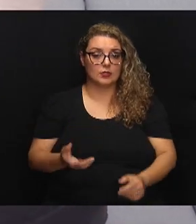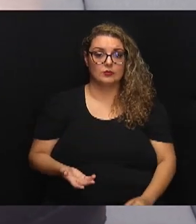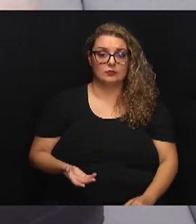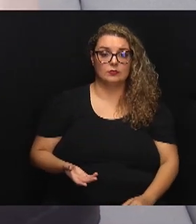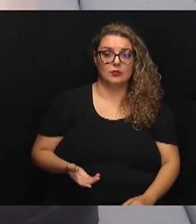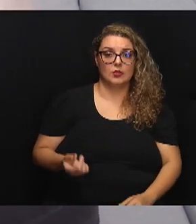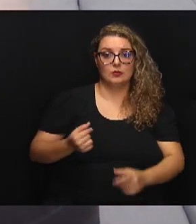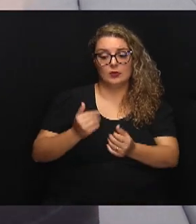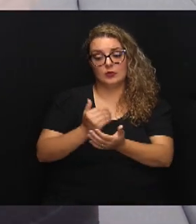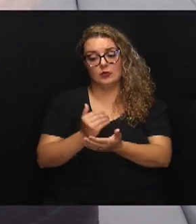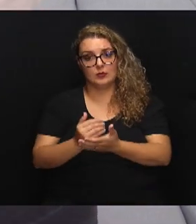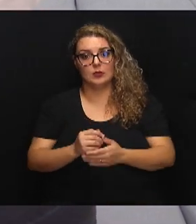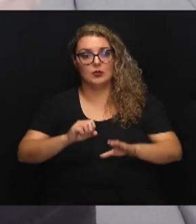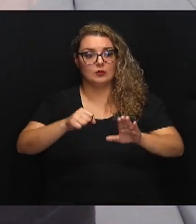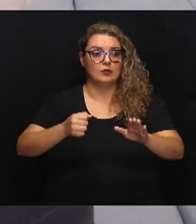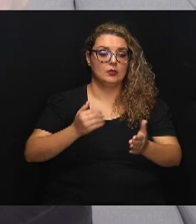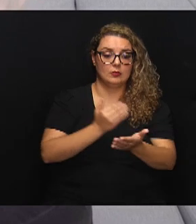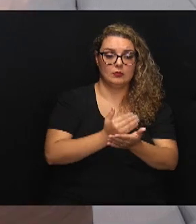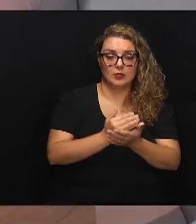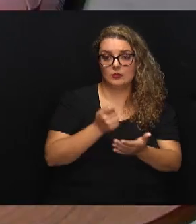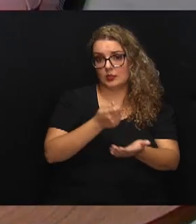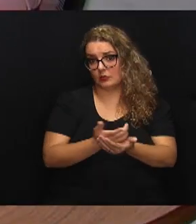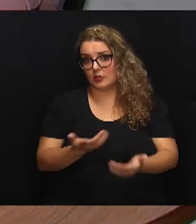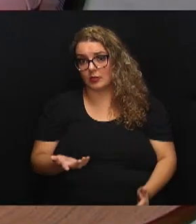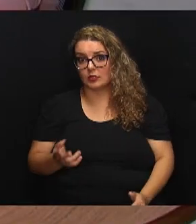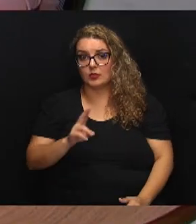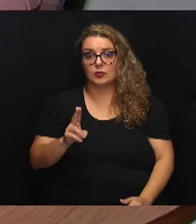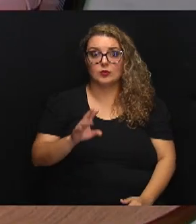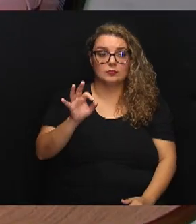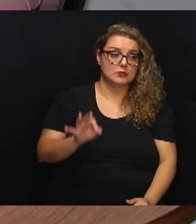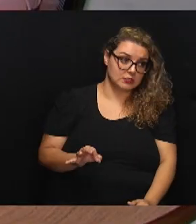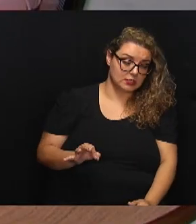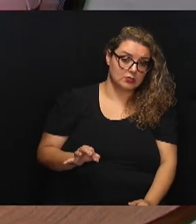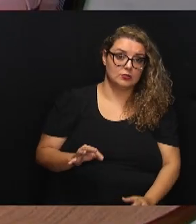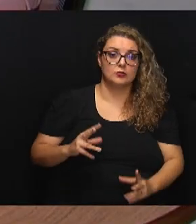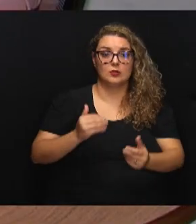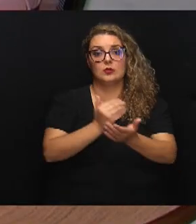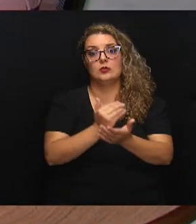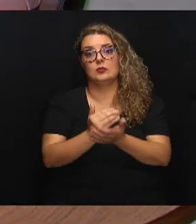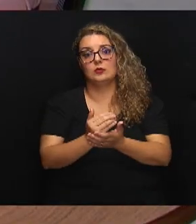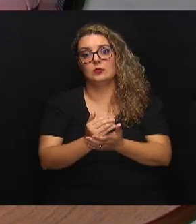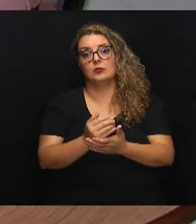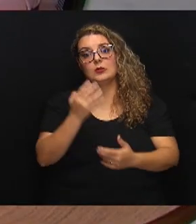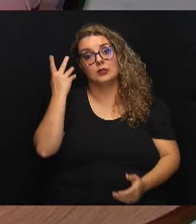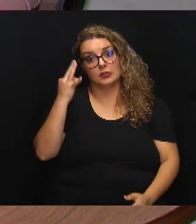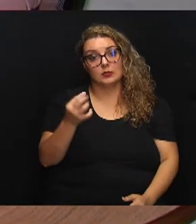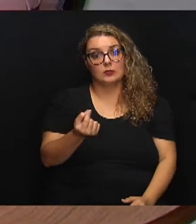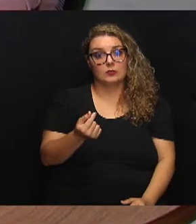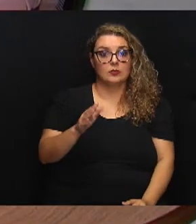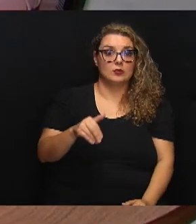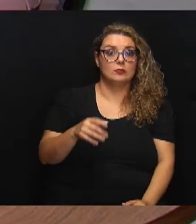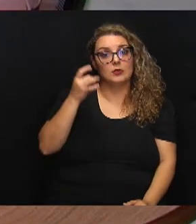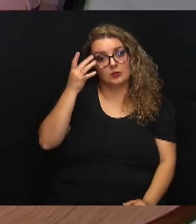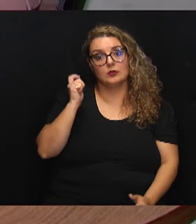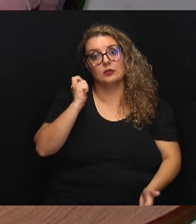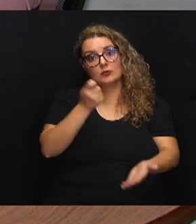vai comprar uma geladeira, ele parcela. Se você tem o nome limpo, todas as suas parcelas vão ser, na teoria, mais barato ou mais fácil de conseguir